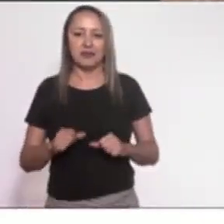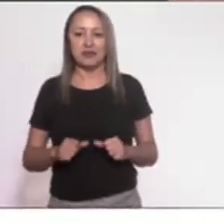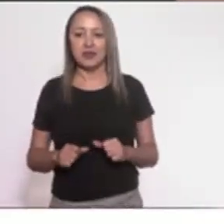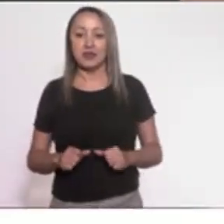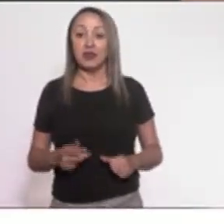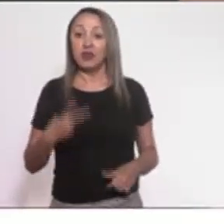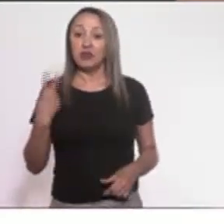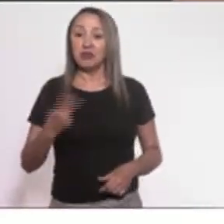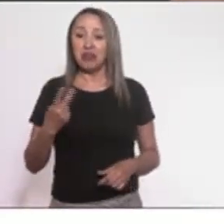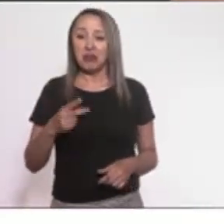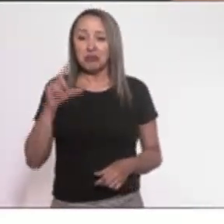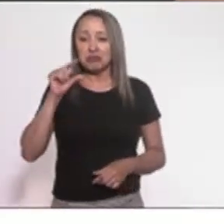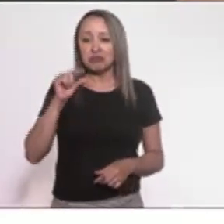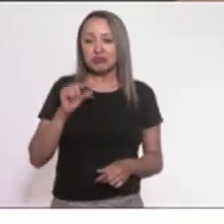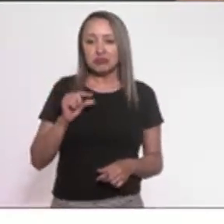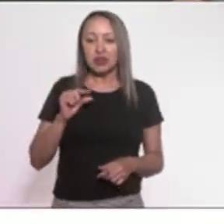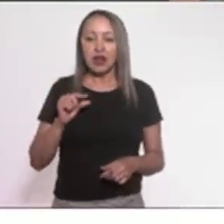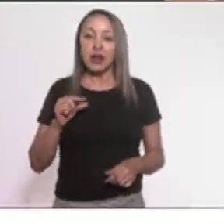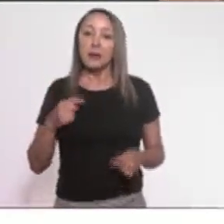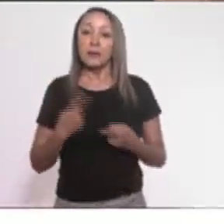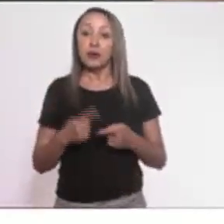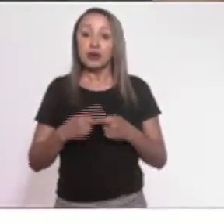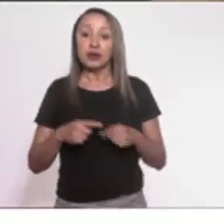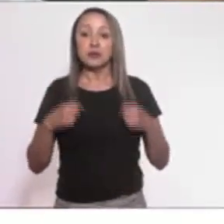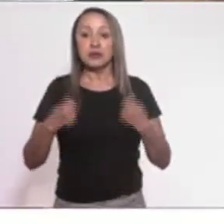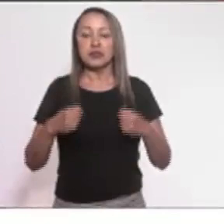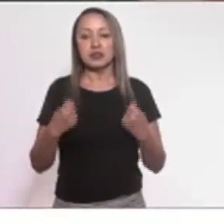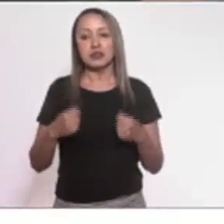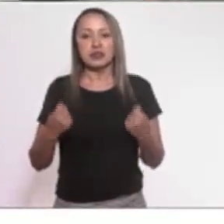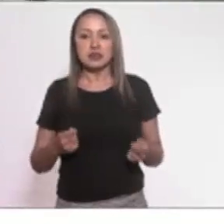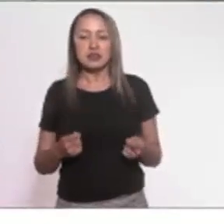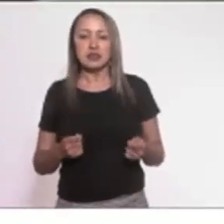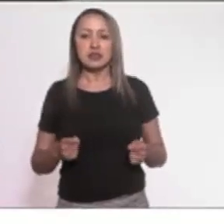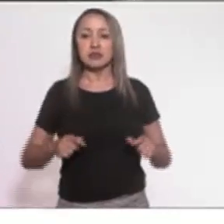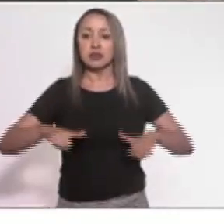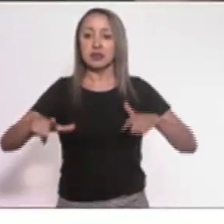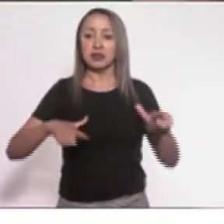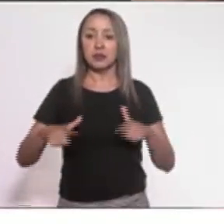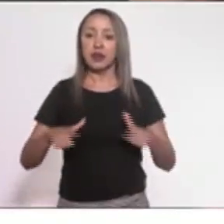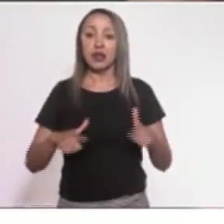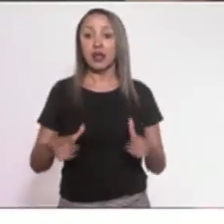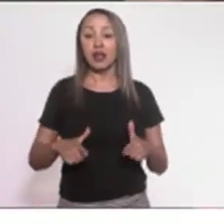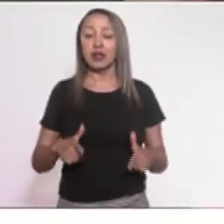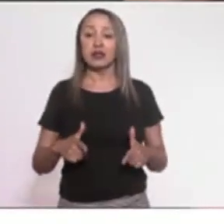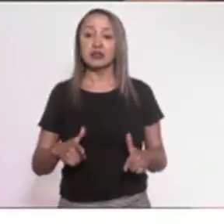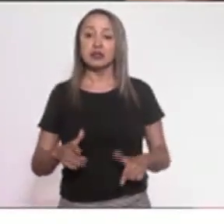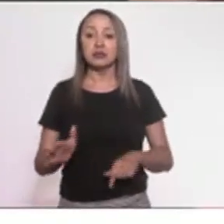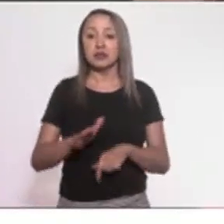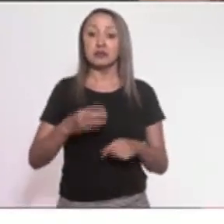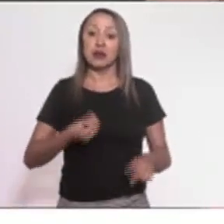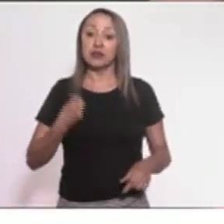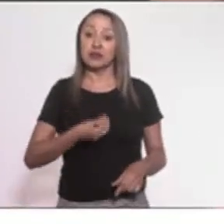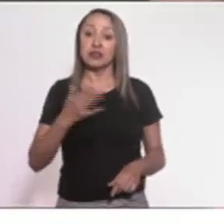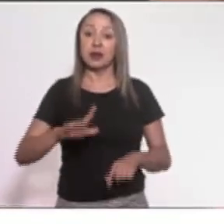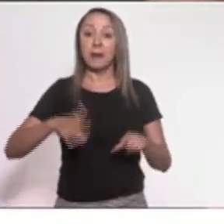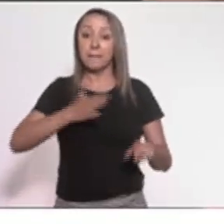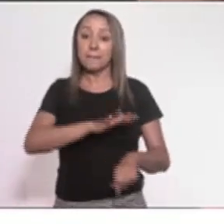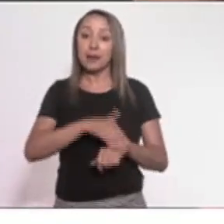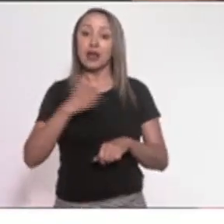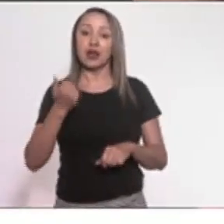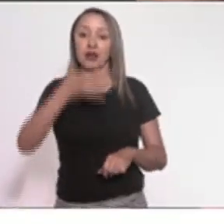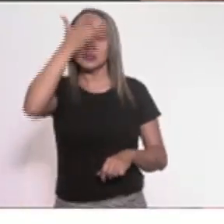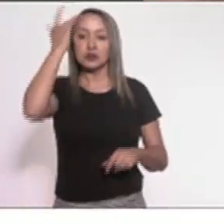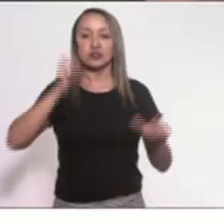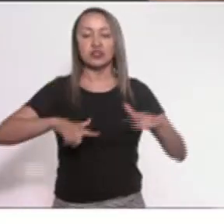valor irrisório, para a gente tentar, né, trazer dignidade para quem vai para a rua salvar a vida de quem nem conhece, presidente. Então eu peço aqui meus pares que